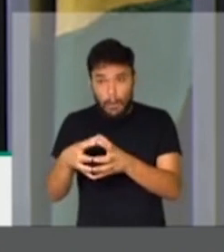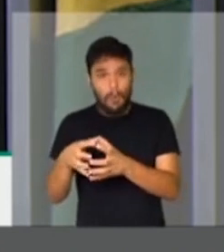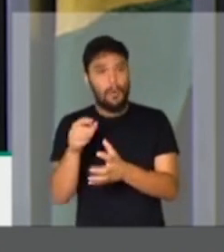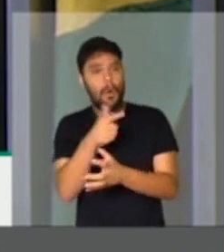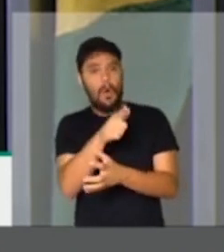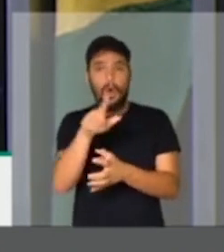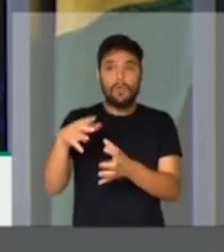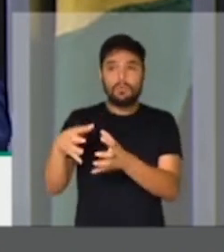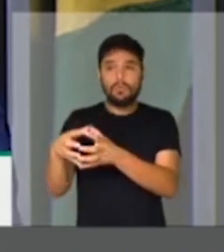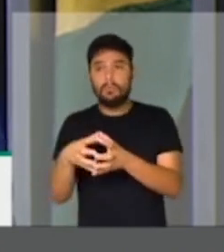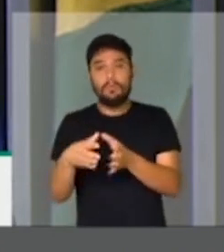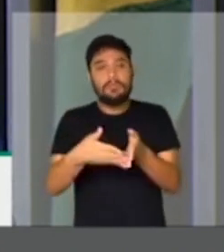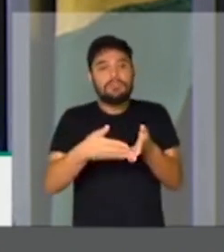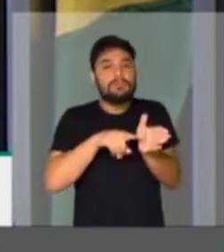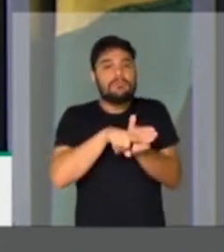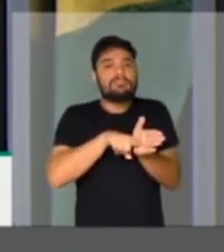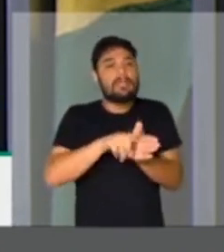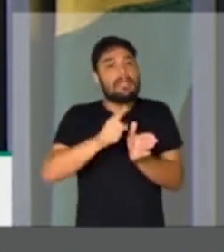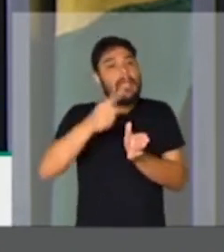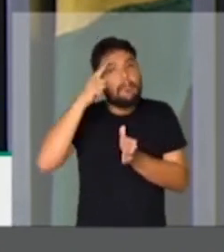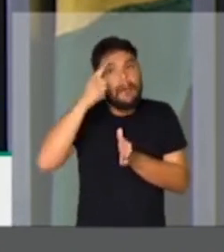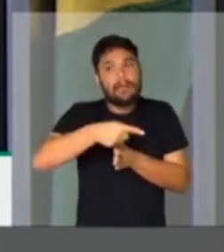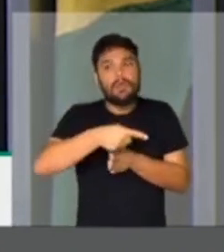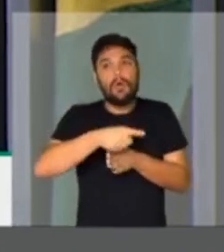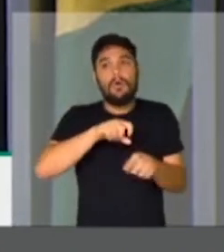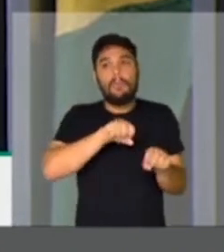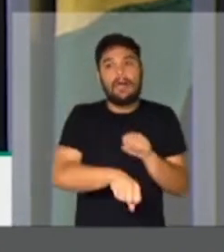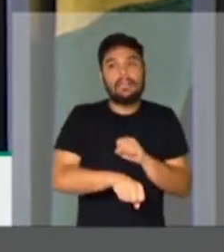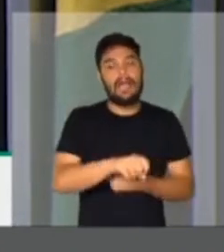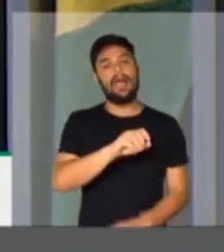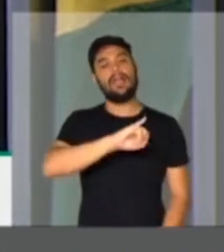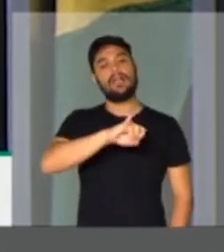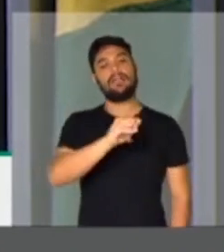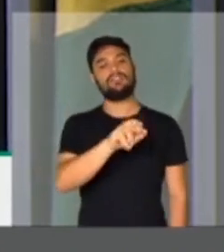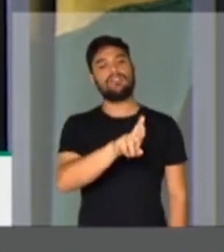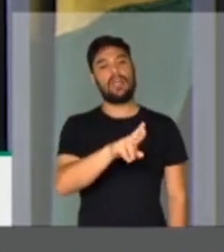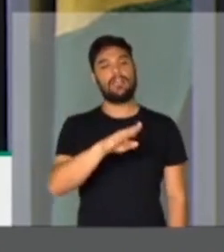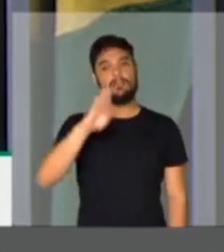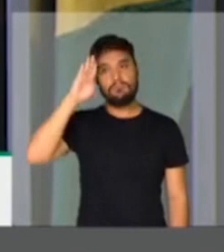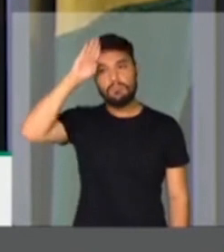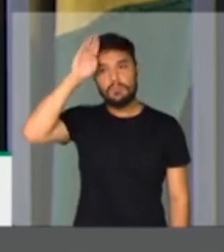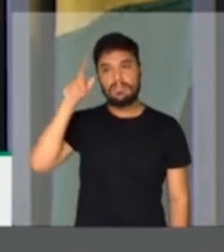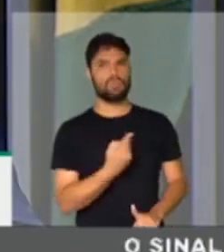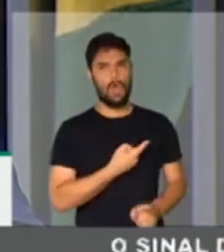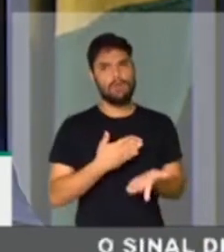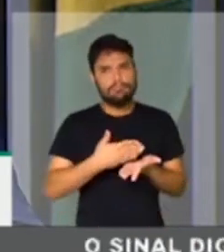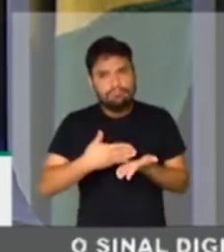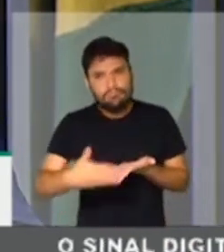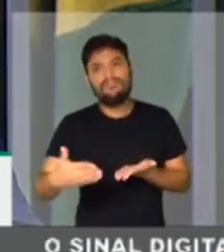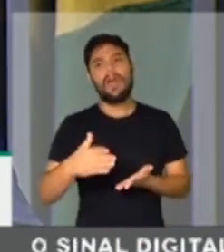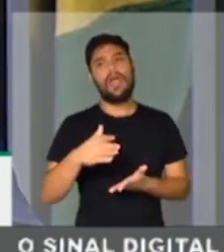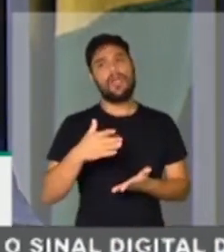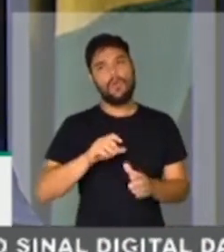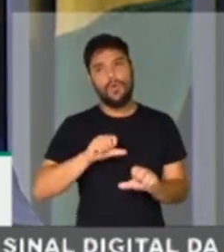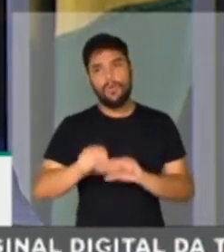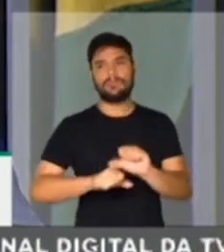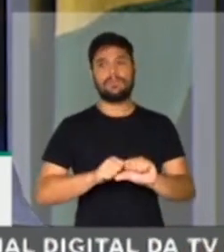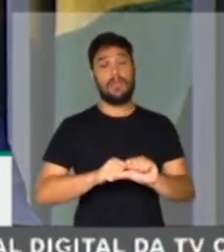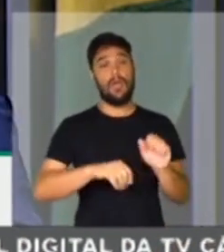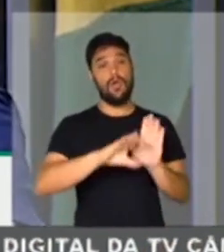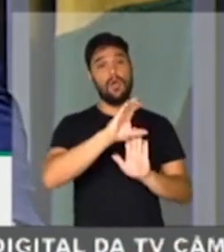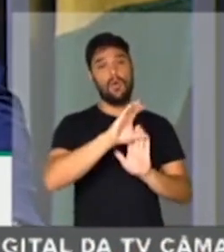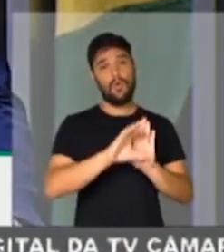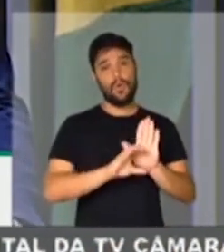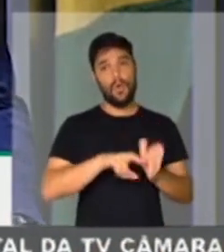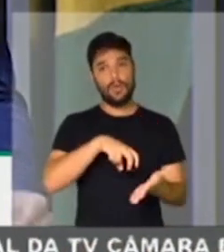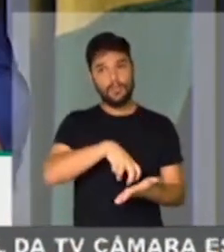direitos humanos pedindo apuração de quem mandou matar Jair Bolsonaro. Não pedem. O artigo 23 do nosso Código